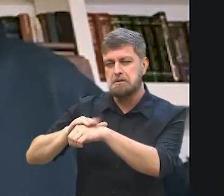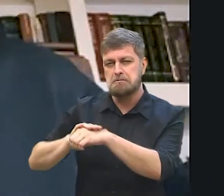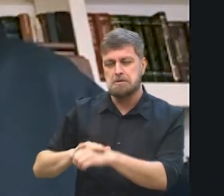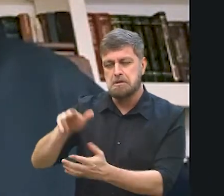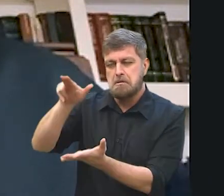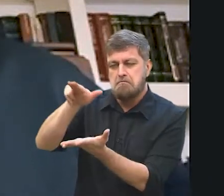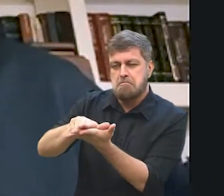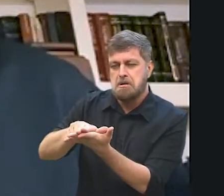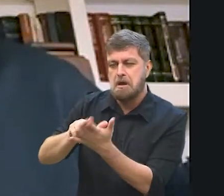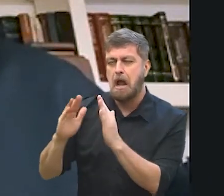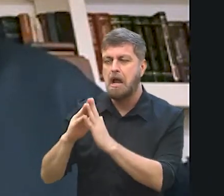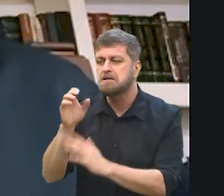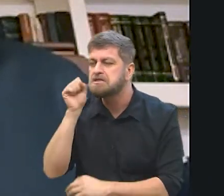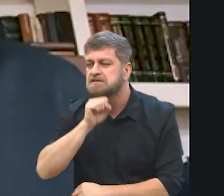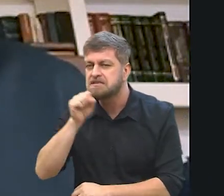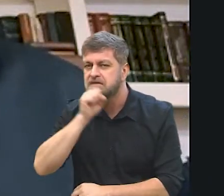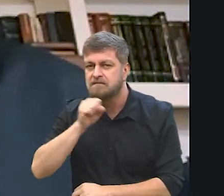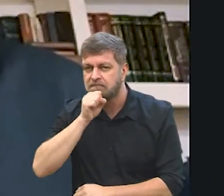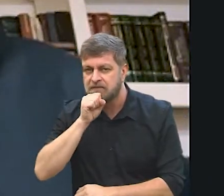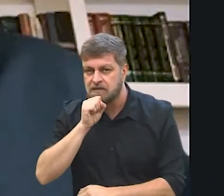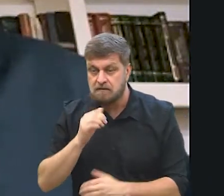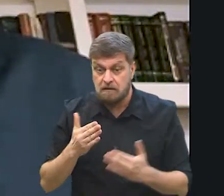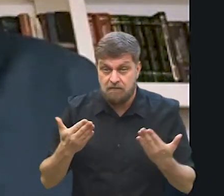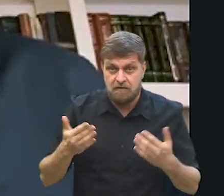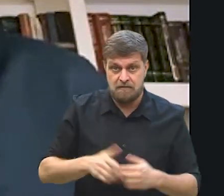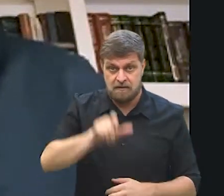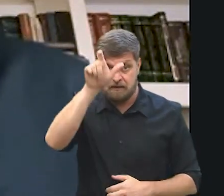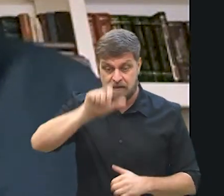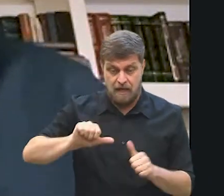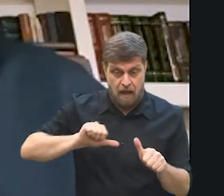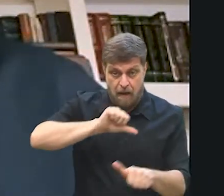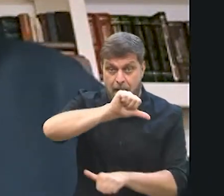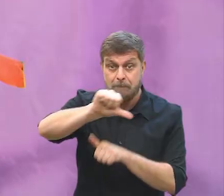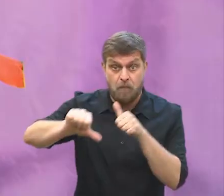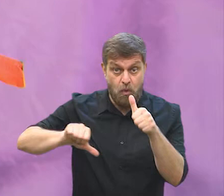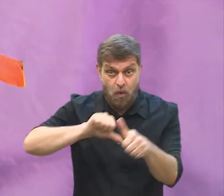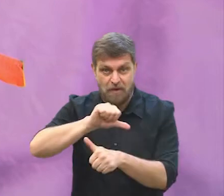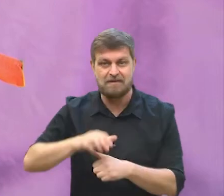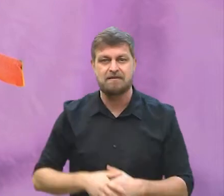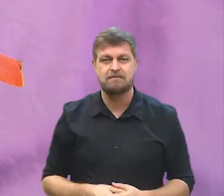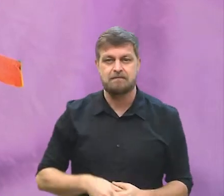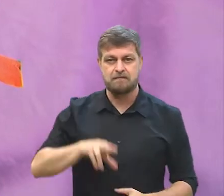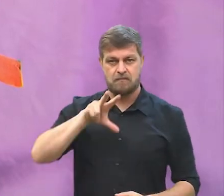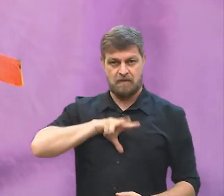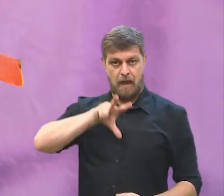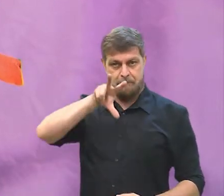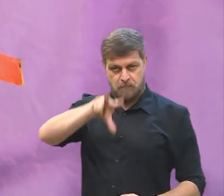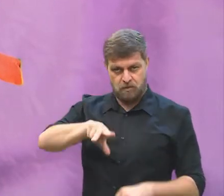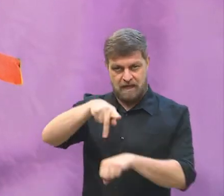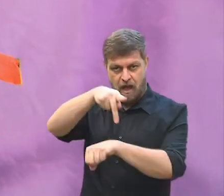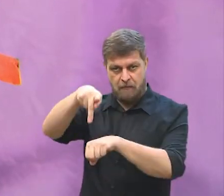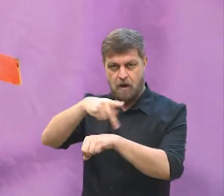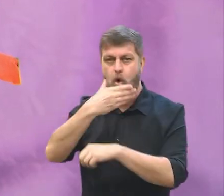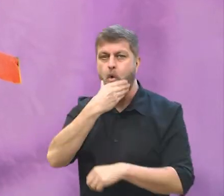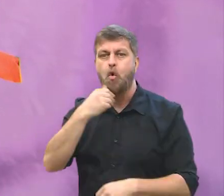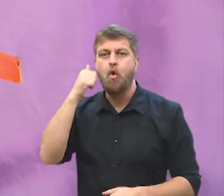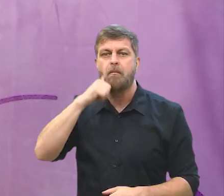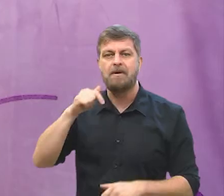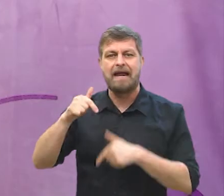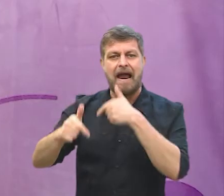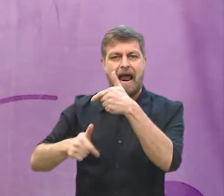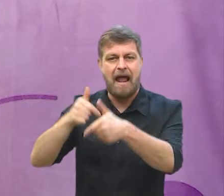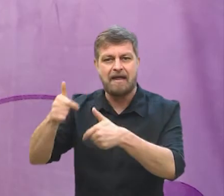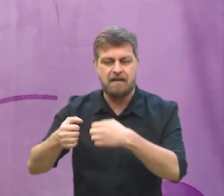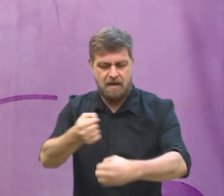internadas em asilos. Você vê que coincidência? Então, o mundo está mudando. Em Portugal, que as mulheres e os homens trabalham em conjunto